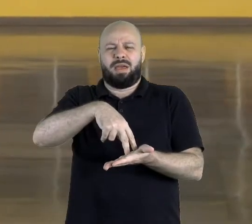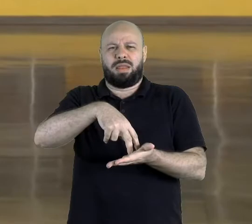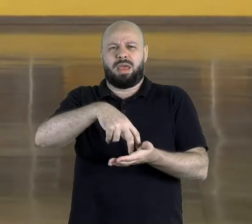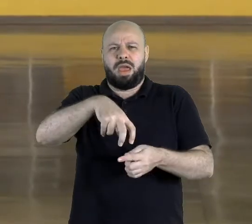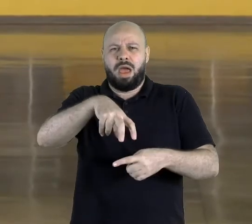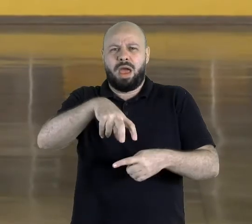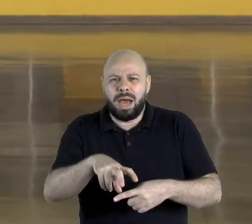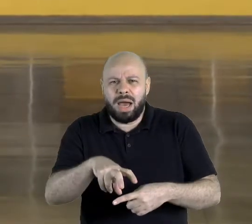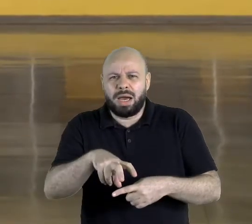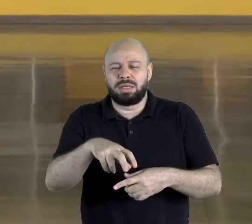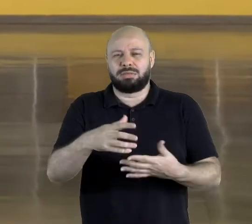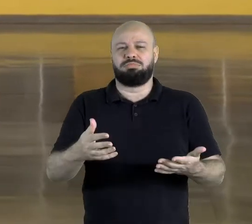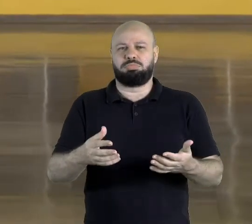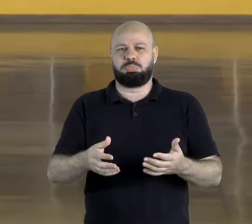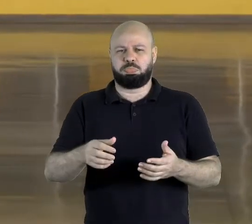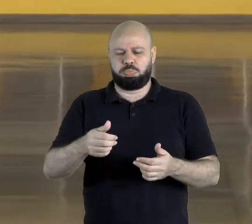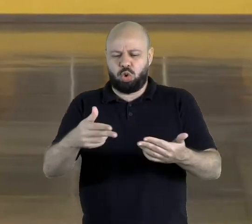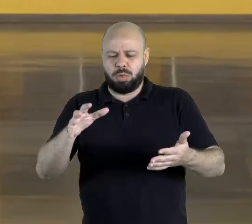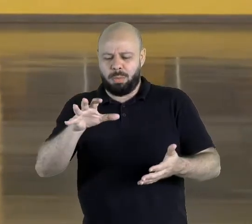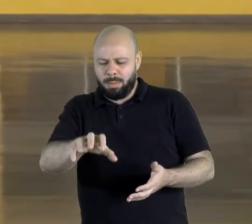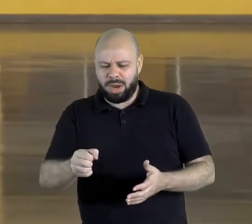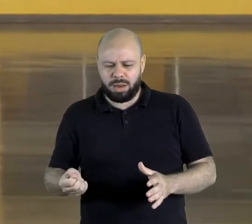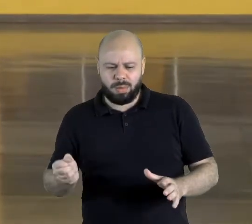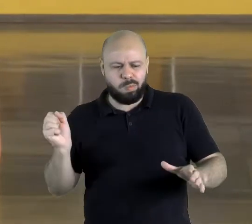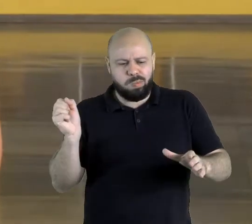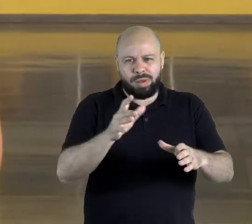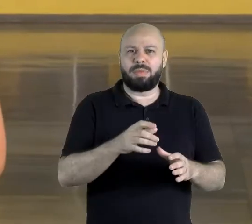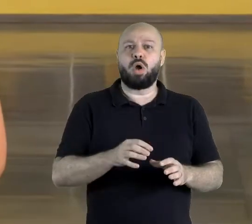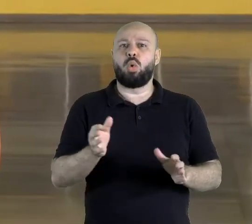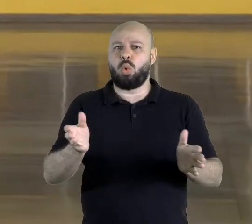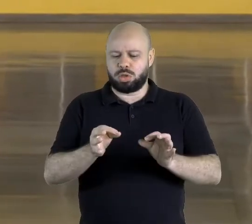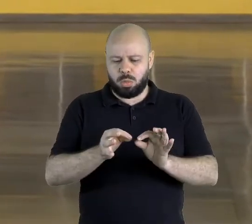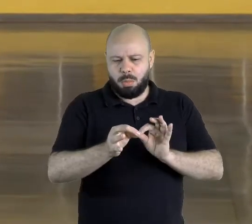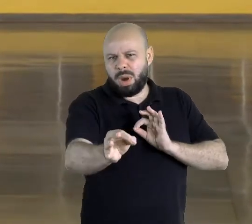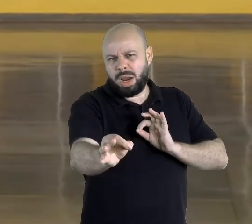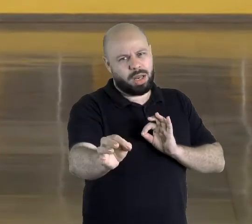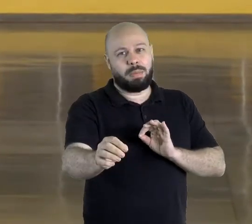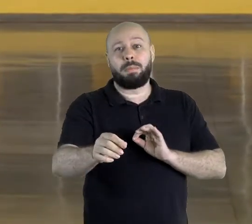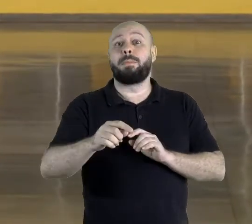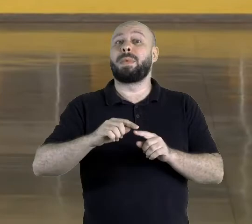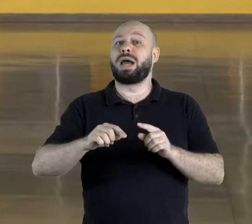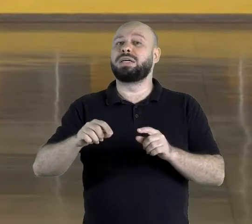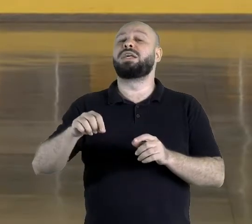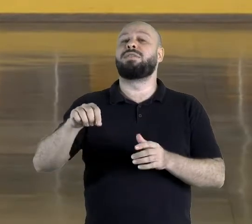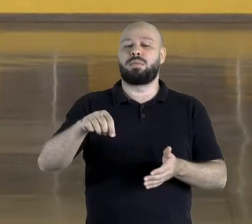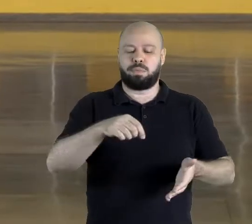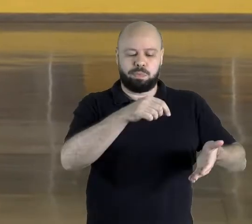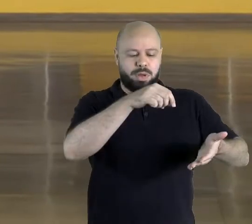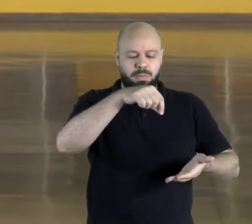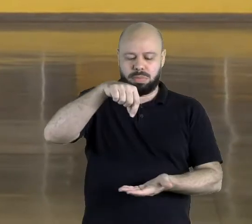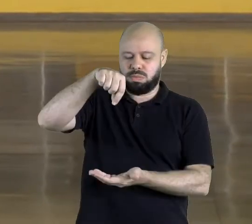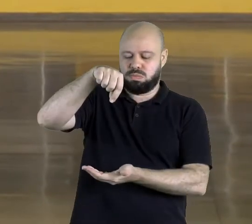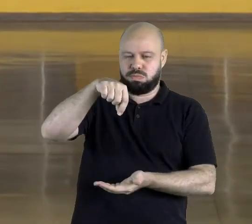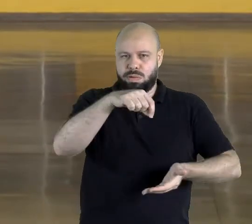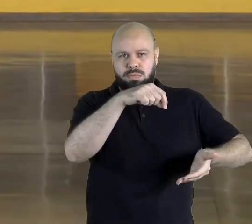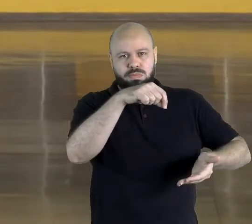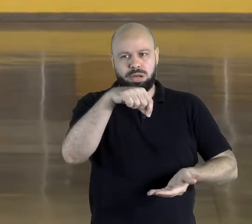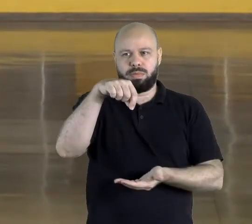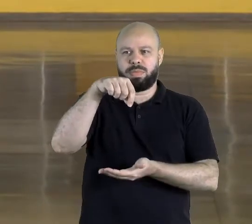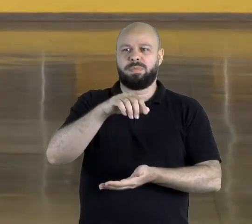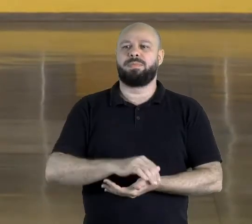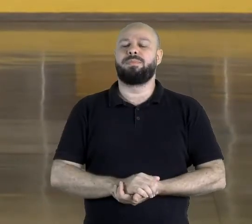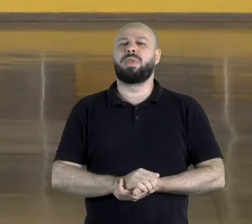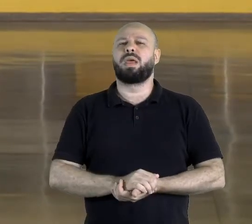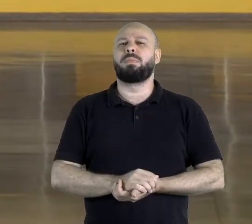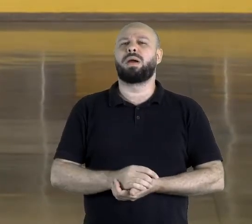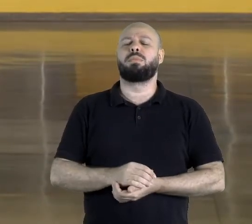objeto, arremessa. Hoje eu não fiz variação de distância, mas nós fizemos variação do pêndulo, né, de balançar o balde. E a